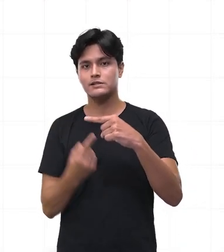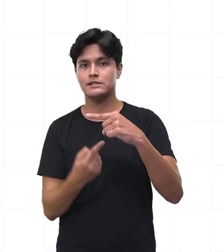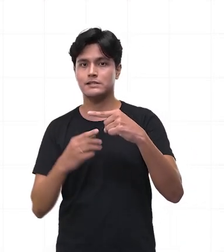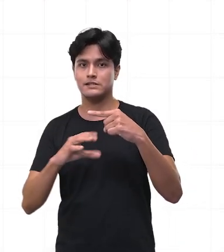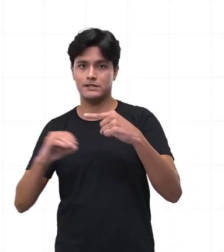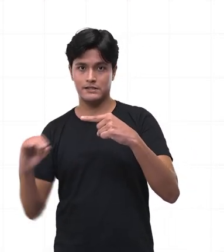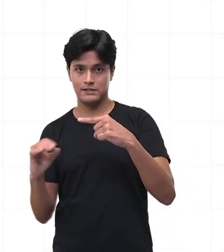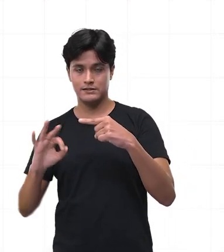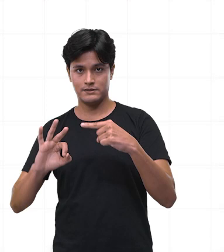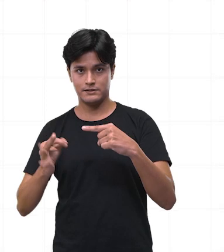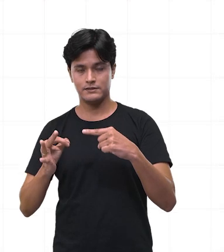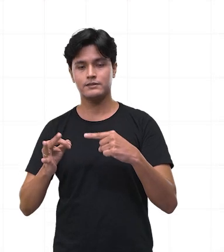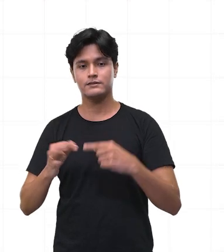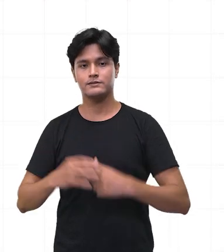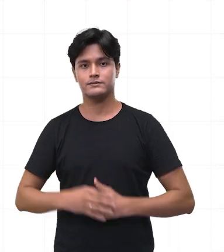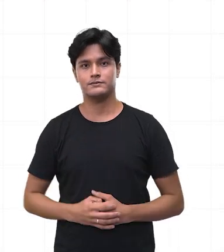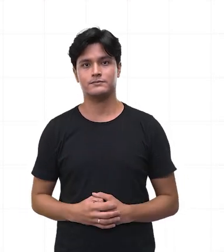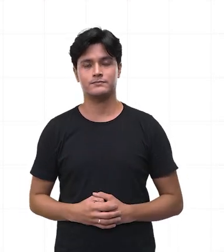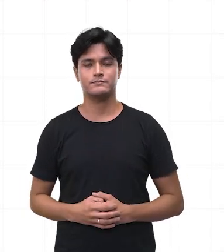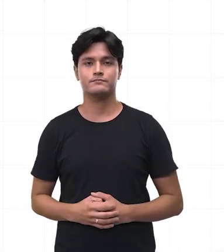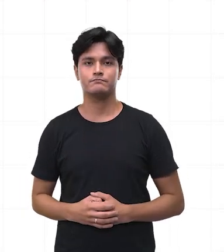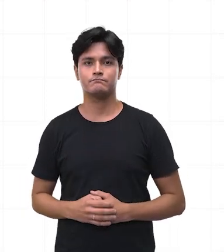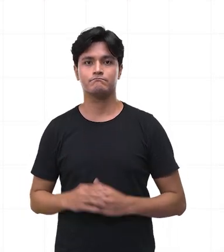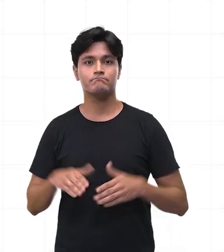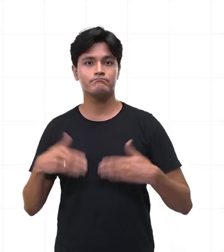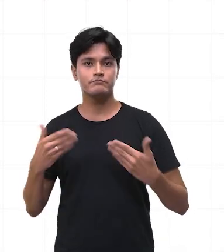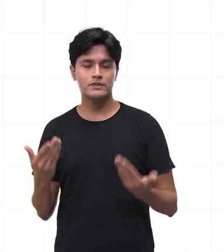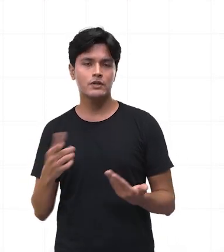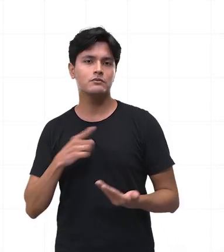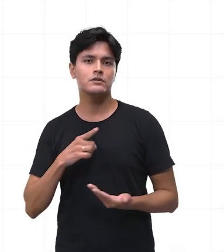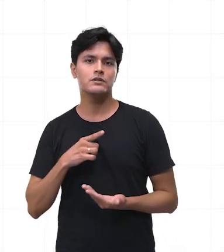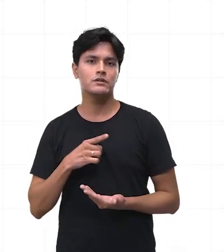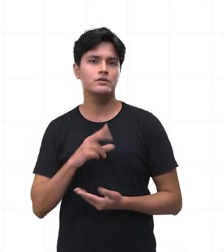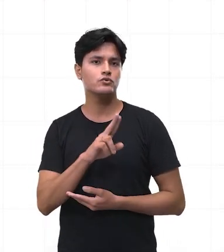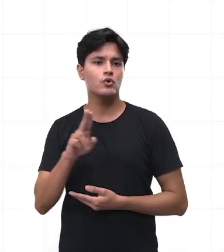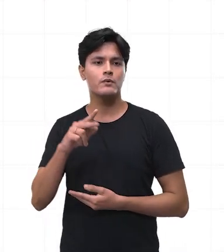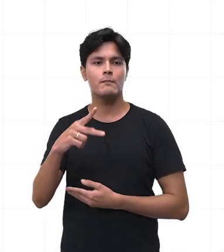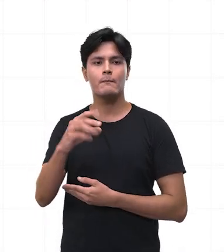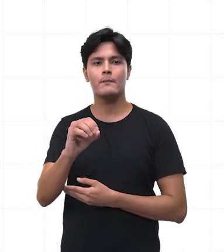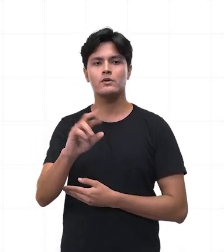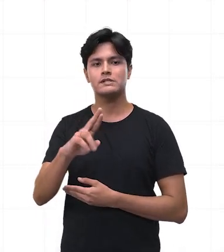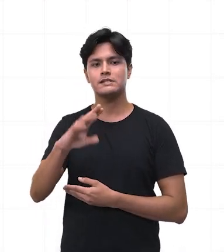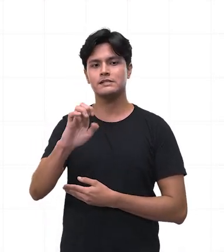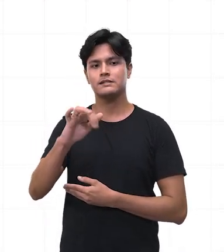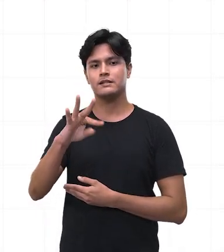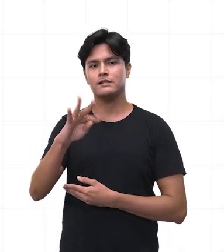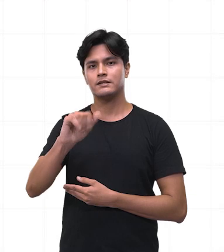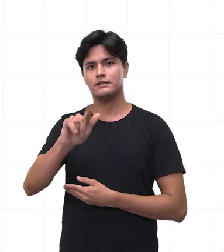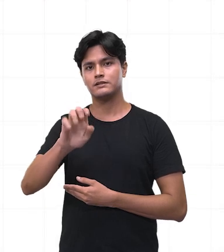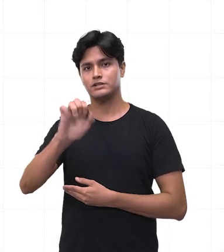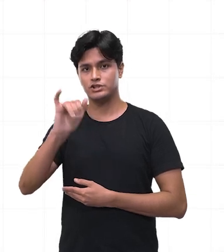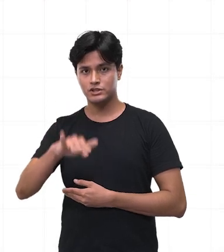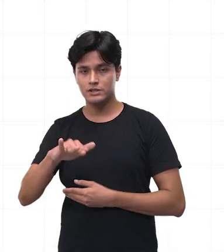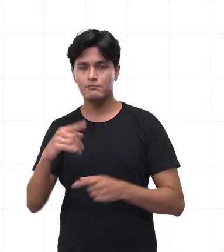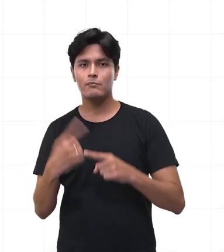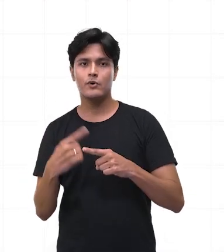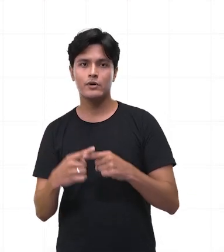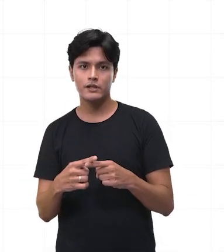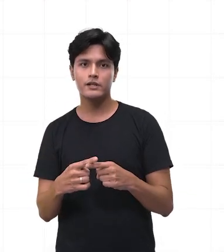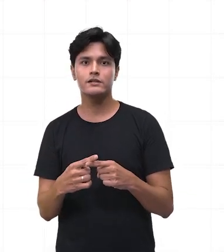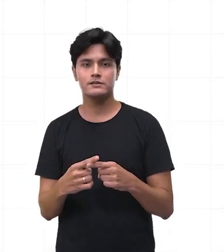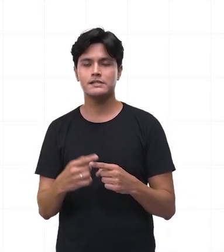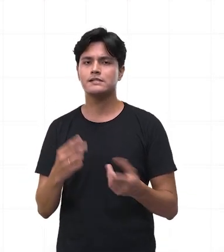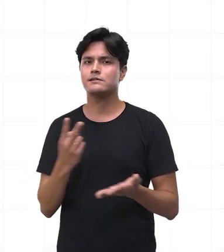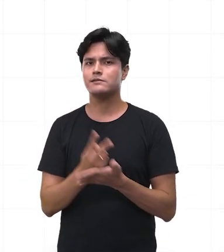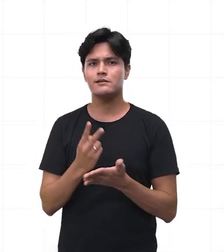de um número qualquer por 100. Daí esse nome, né, de porcentagem, porque essa divisão sempre será por